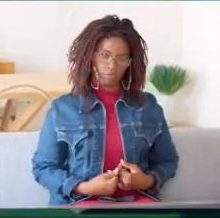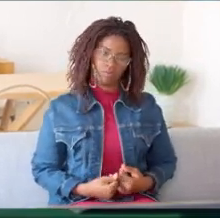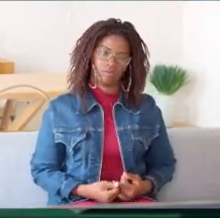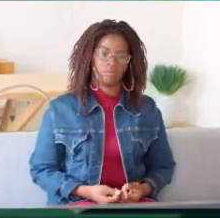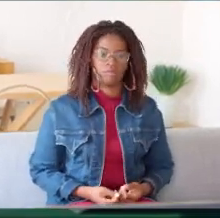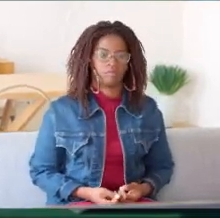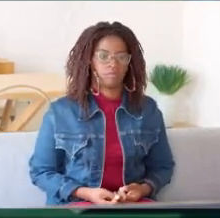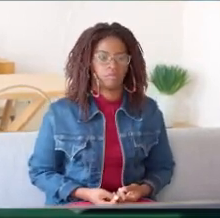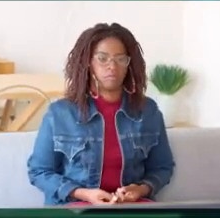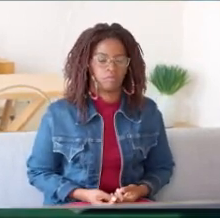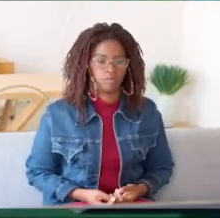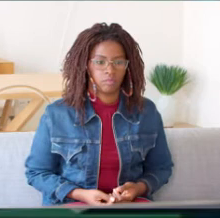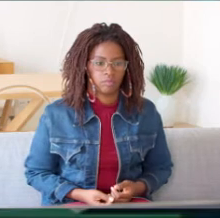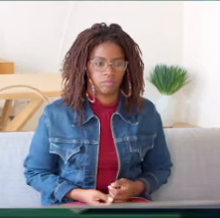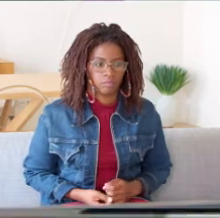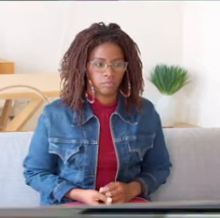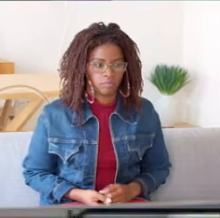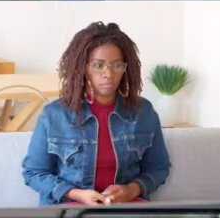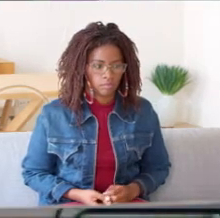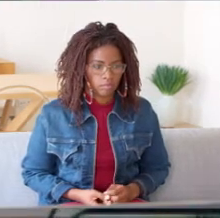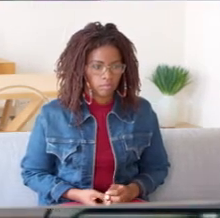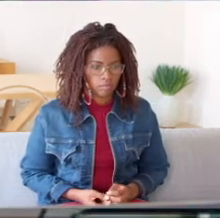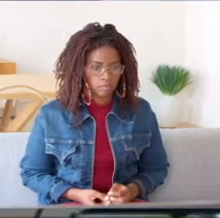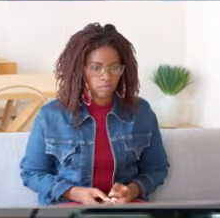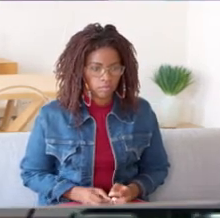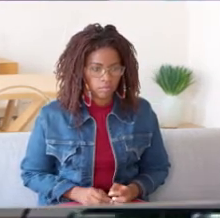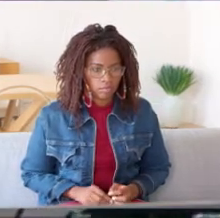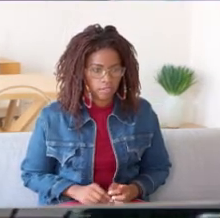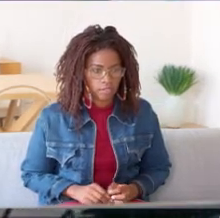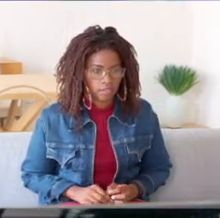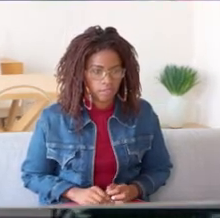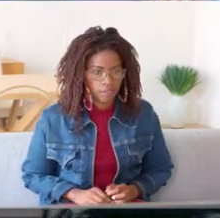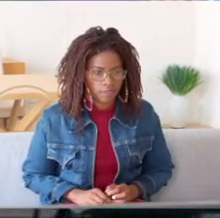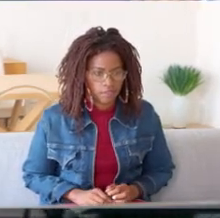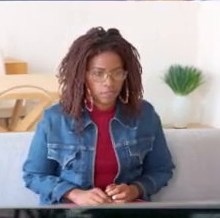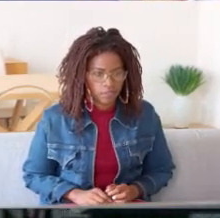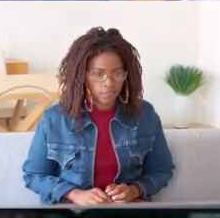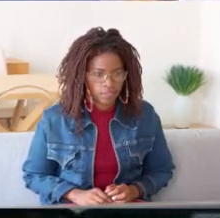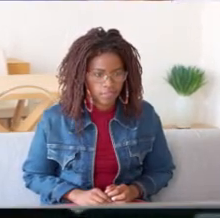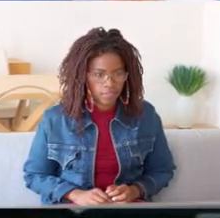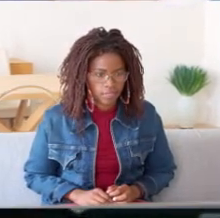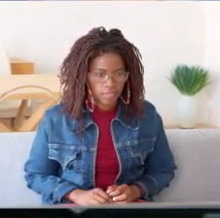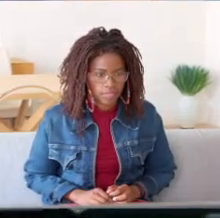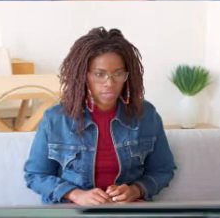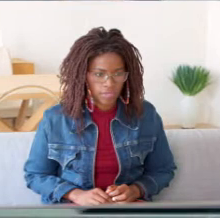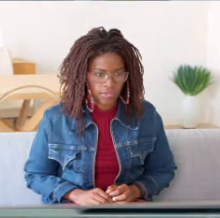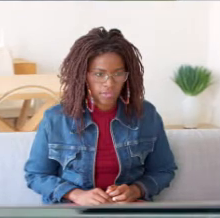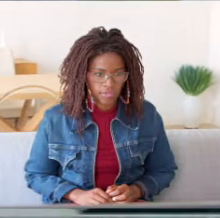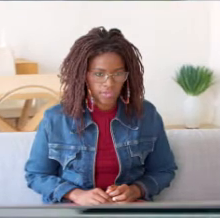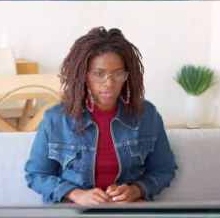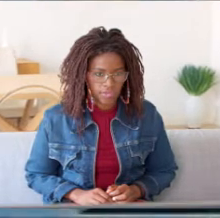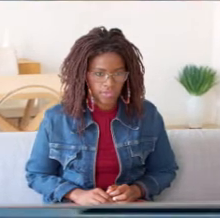copa da liga custou a engrenar o cara fez dois homens dois jogos agora se a gente quiser aqui no o juiz de fora com outra cultura de futebol